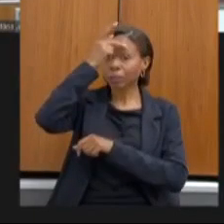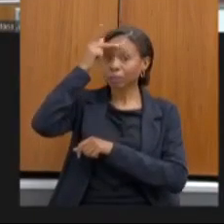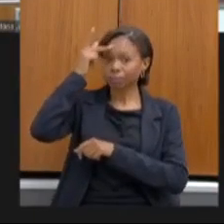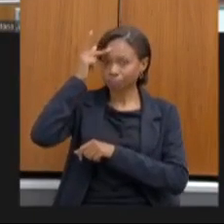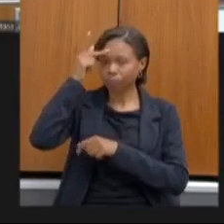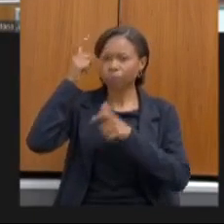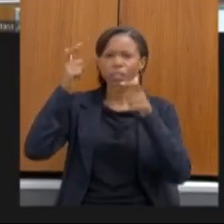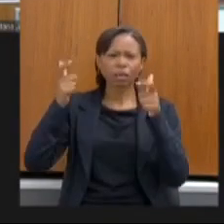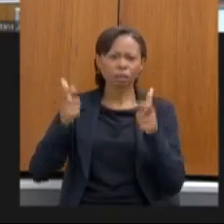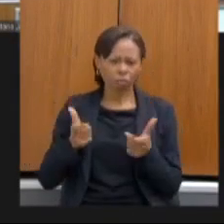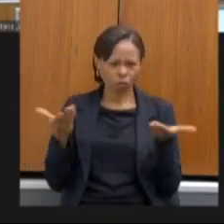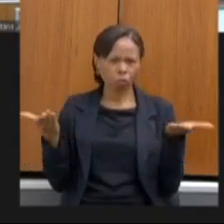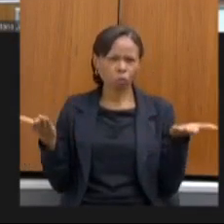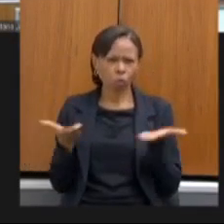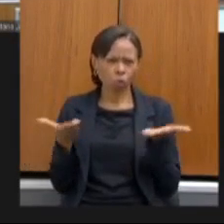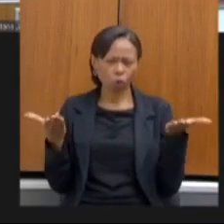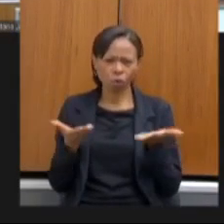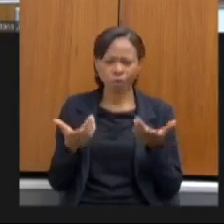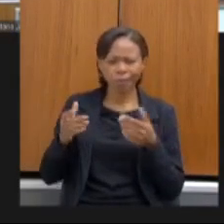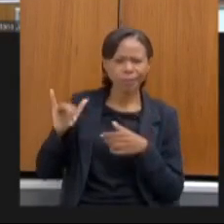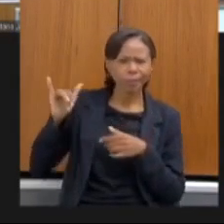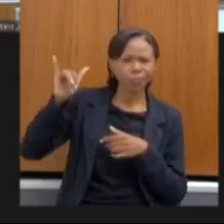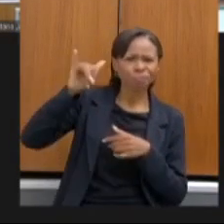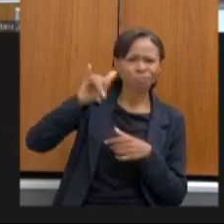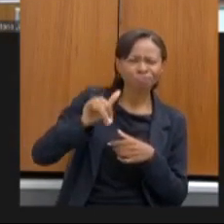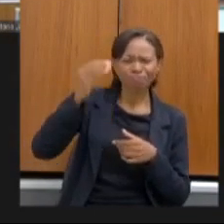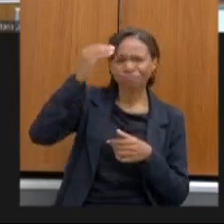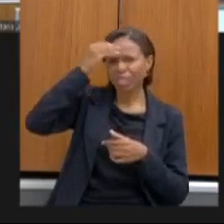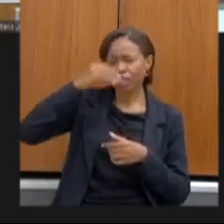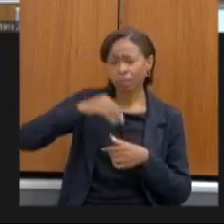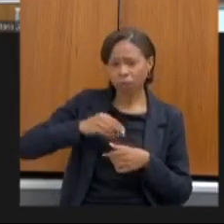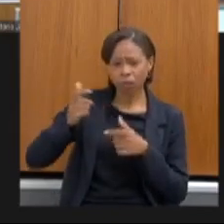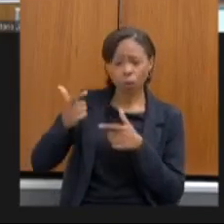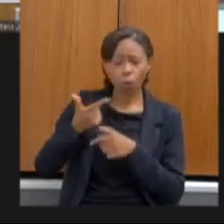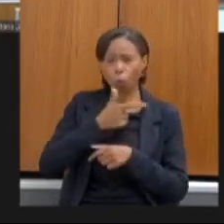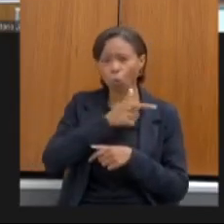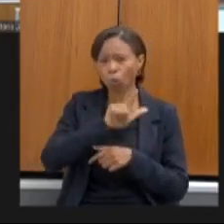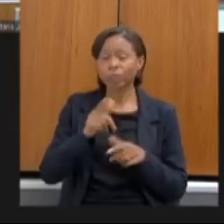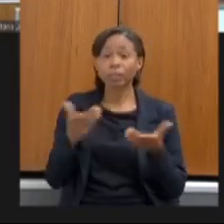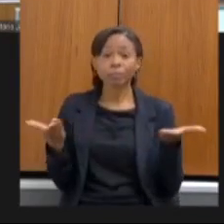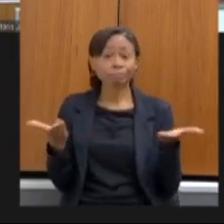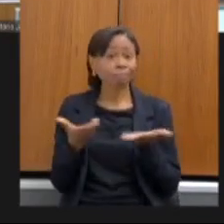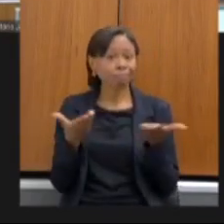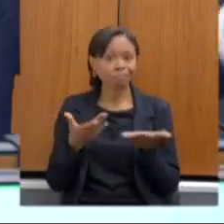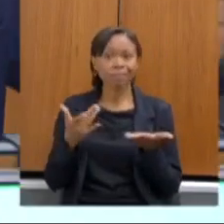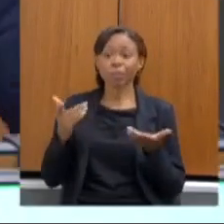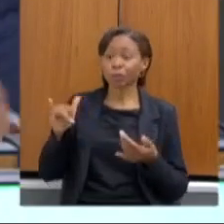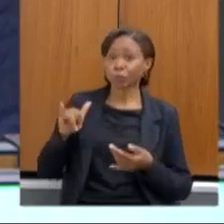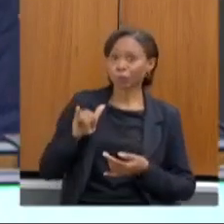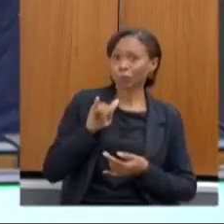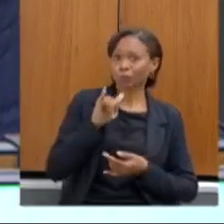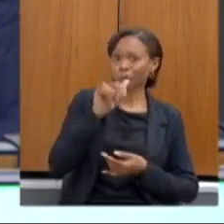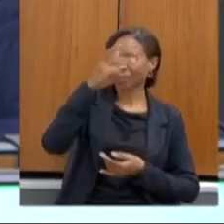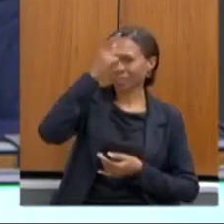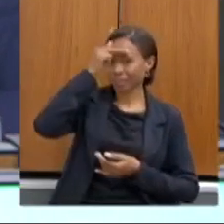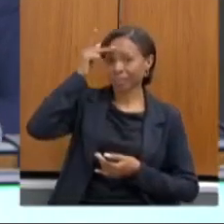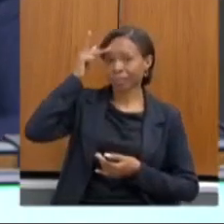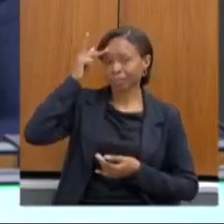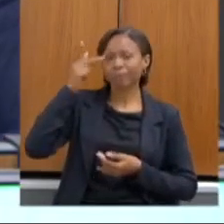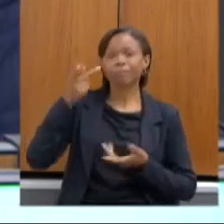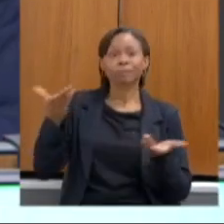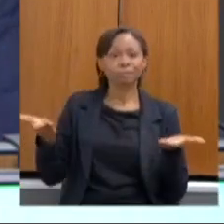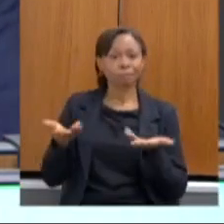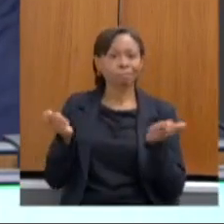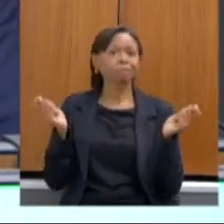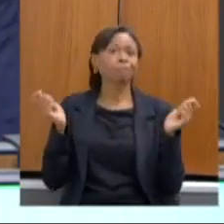chega desanima que outros cheguem e agora com a nova organização dessa política de voo de passageiros nós vamos poder ter